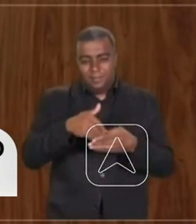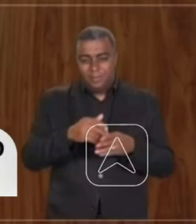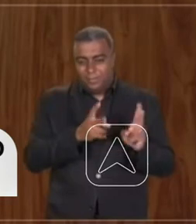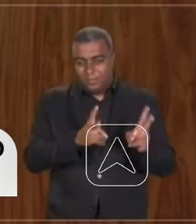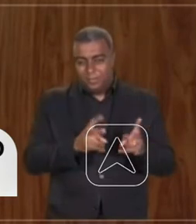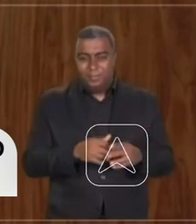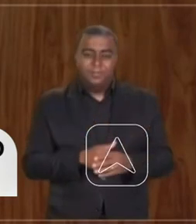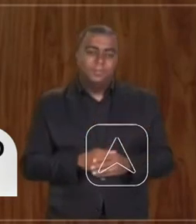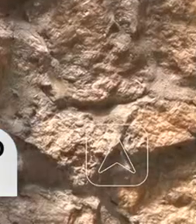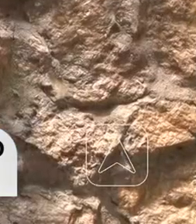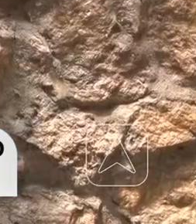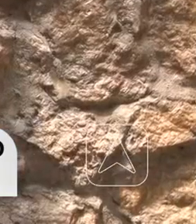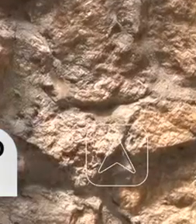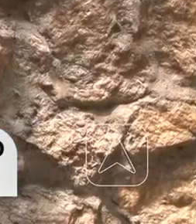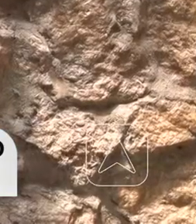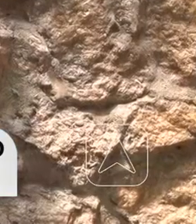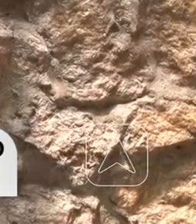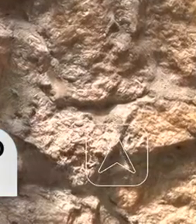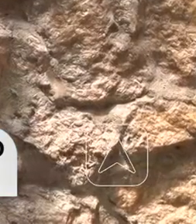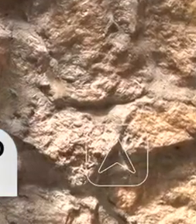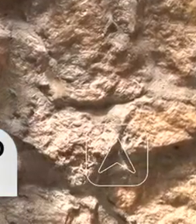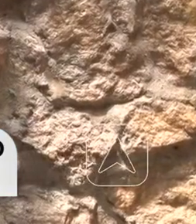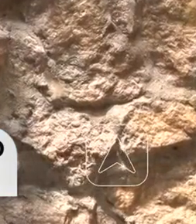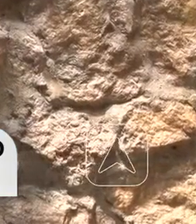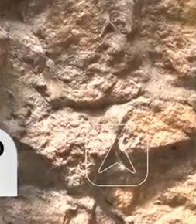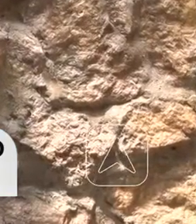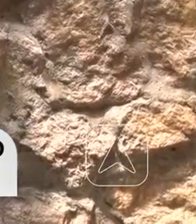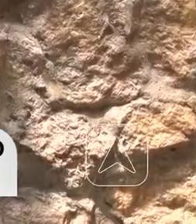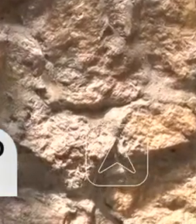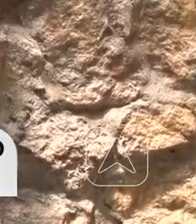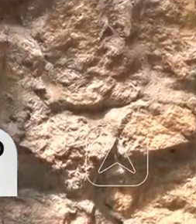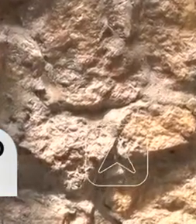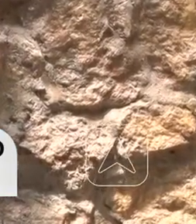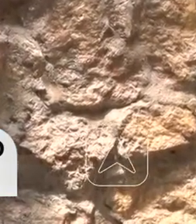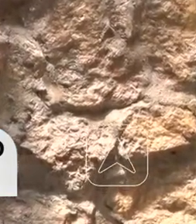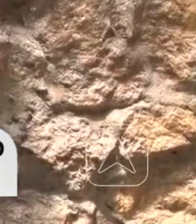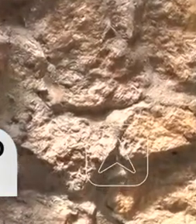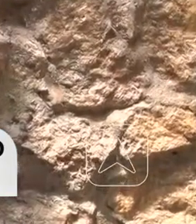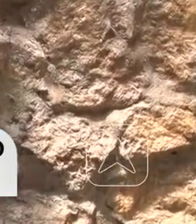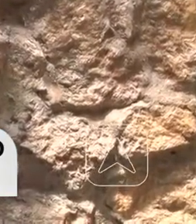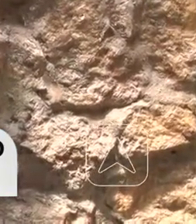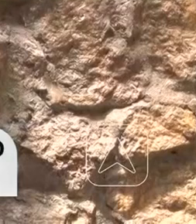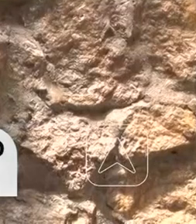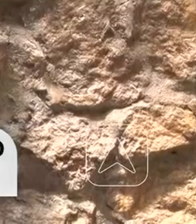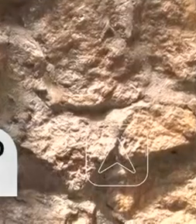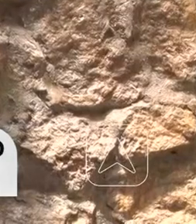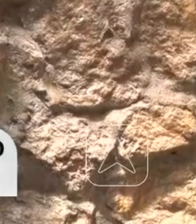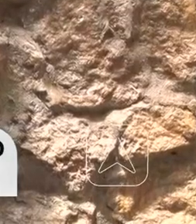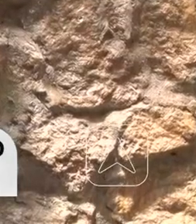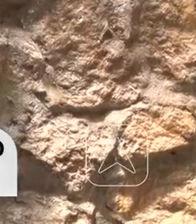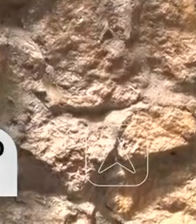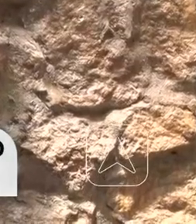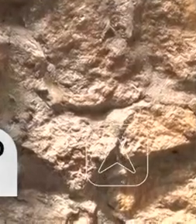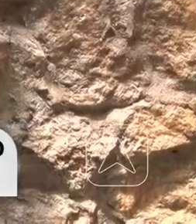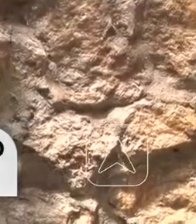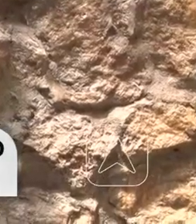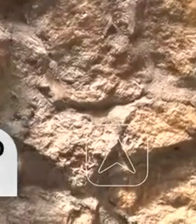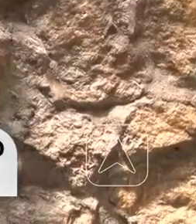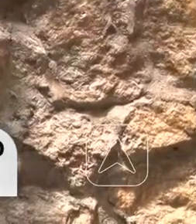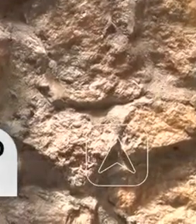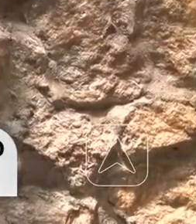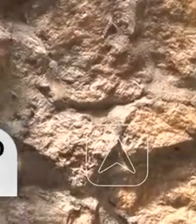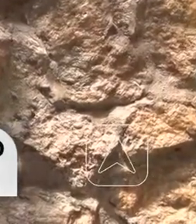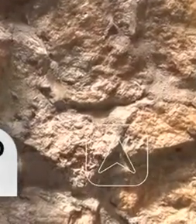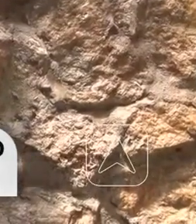fica sob responsabilidade do Tribunal Regional Eleitoral coordenar esse novo pleito, que deve ter a participação